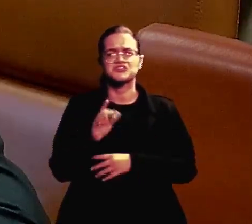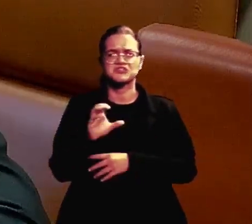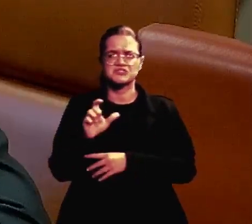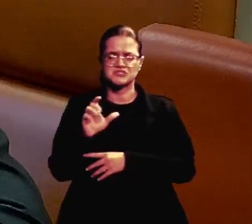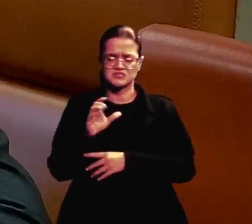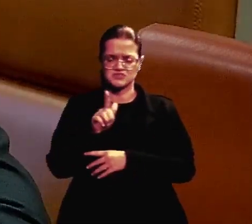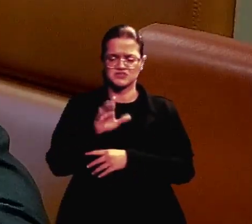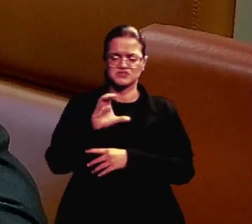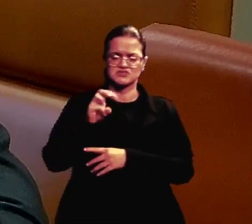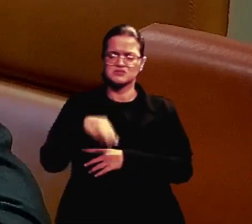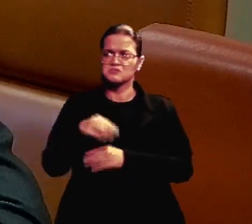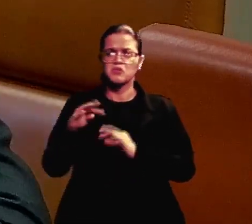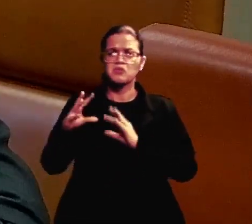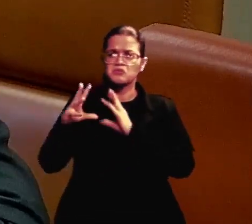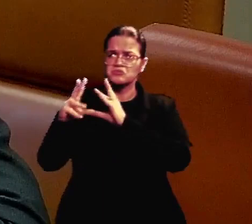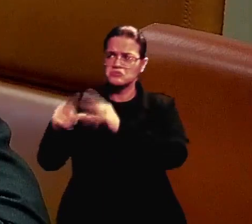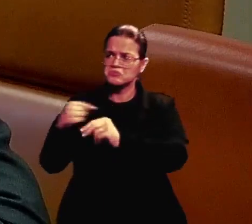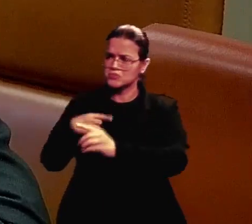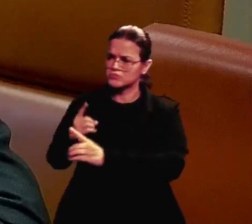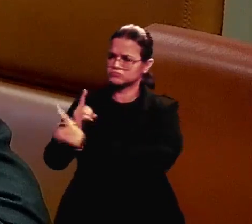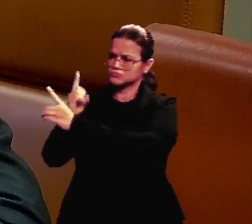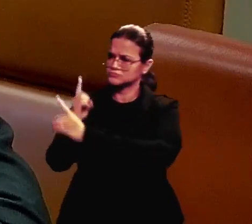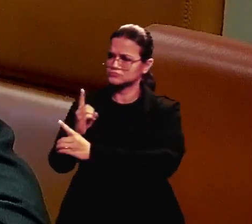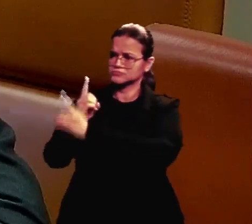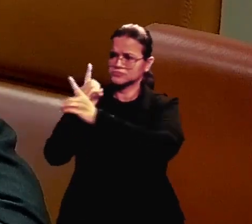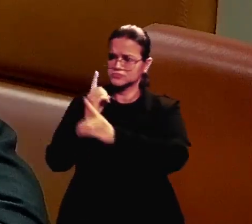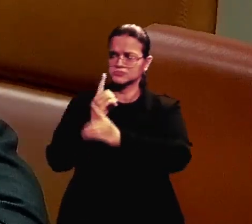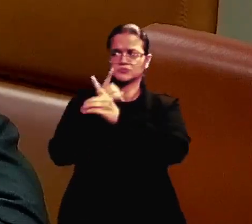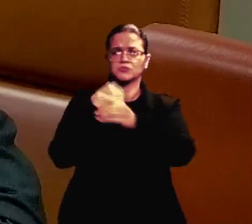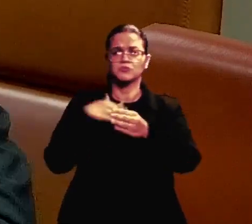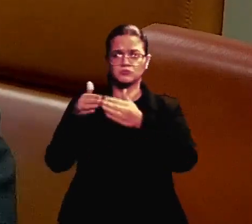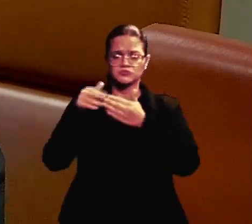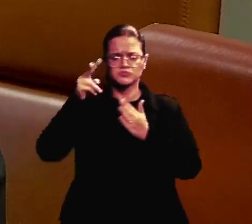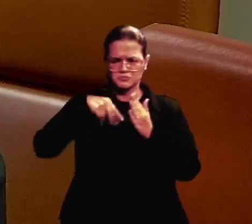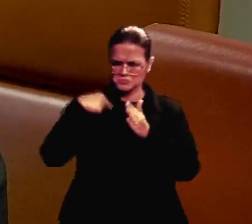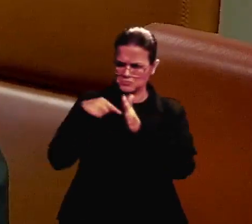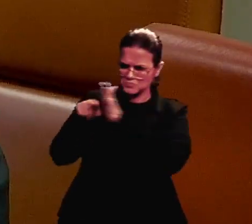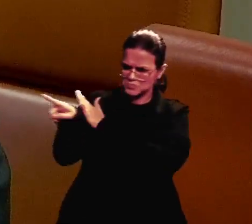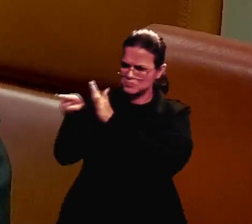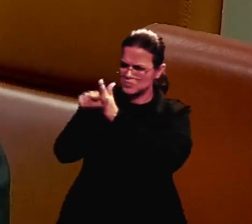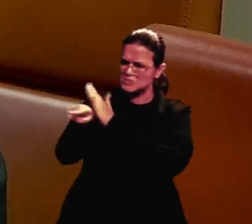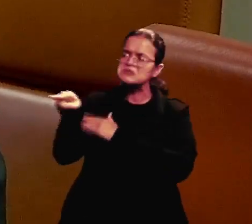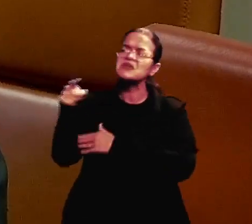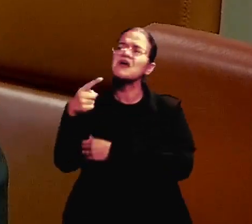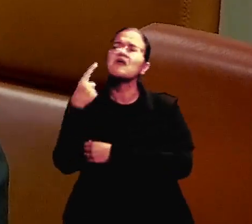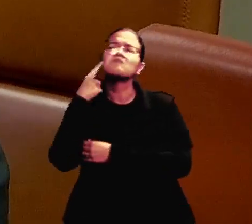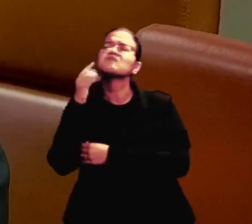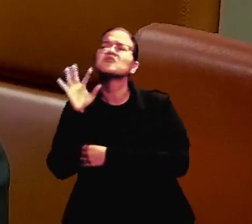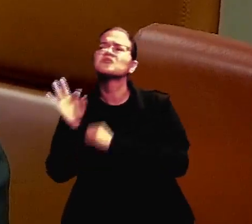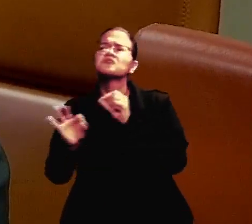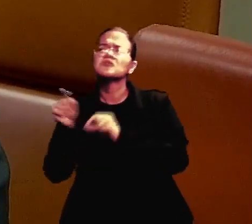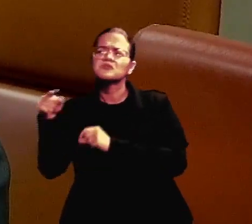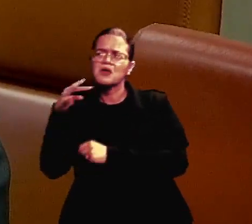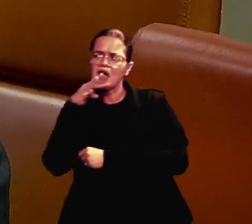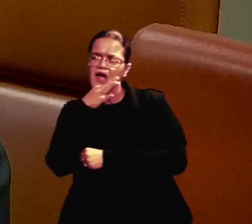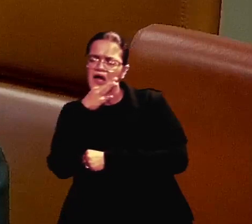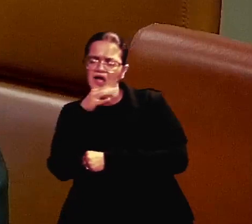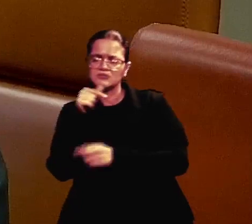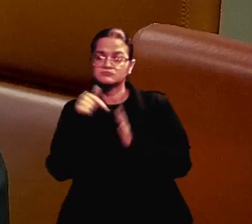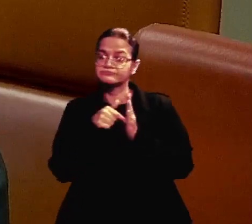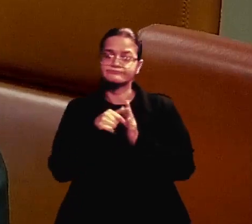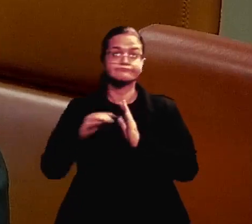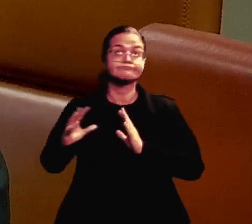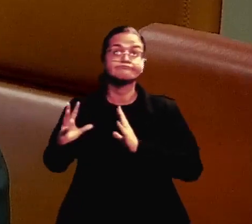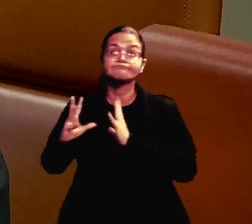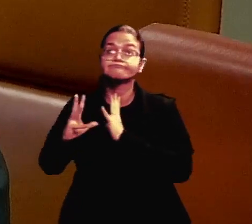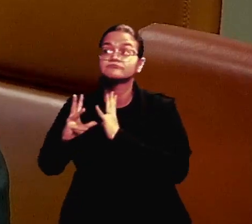GCM. Todos que eu via depois que eu pedi vista desse projeto, eu perguntei, o que você acha? Gente,